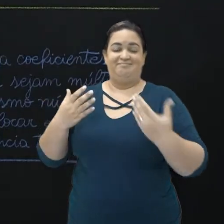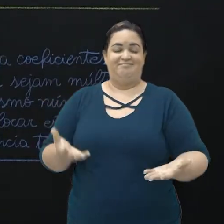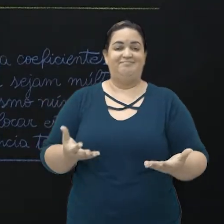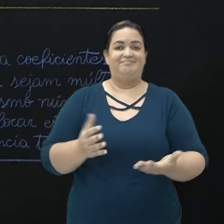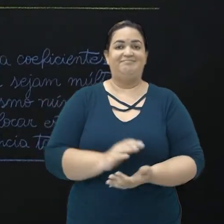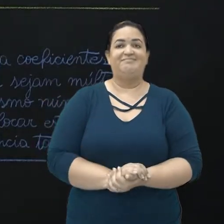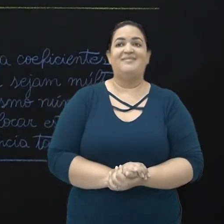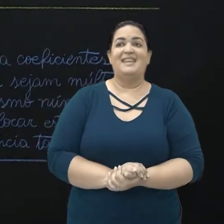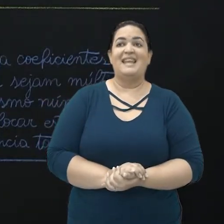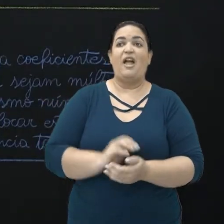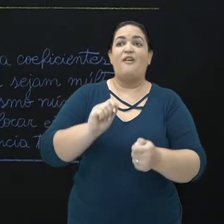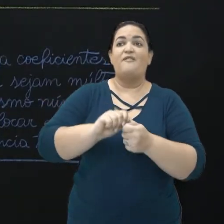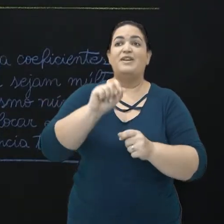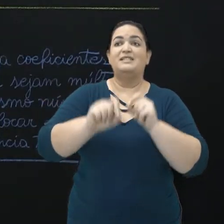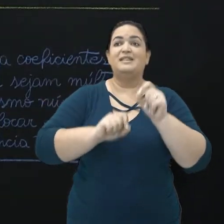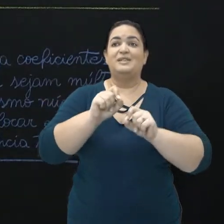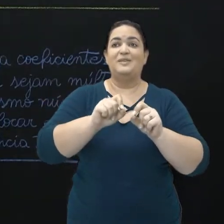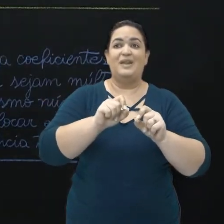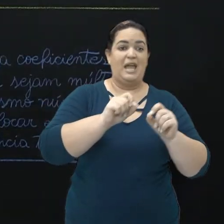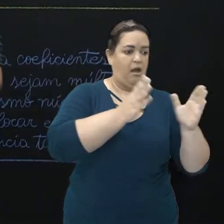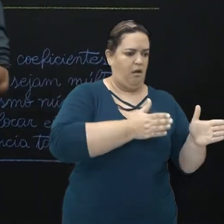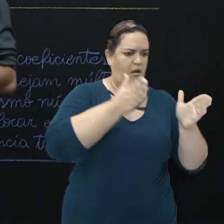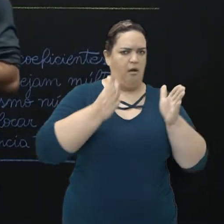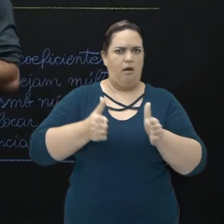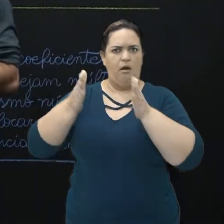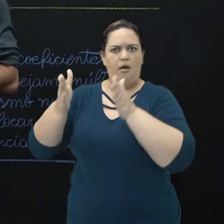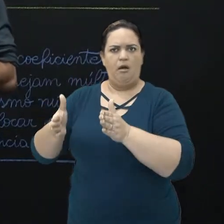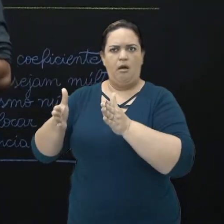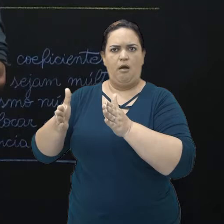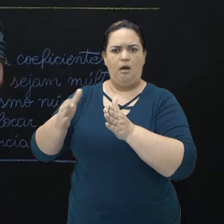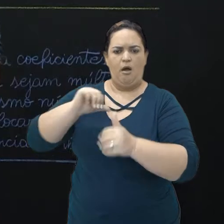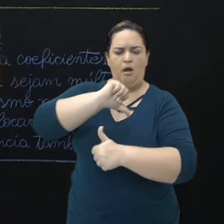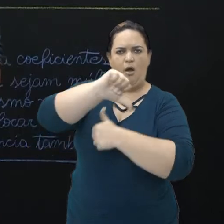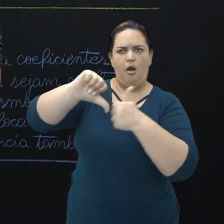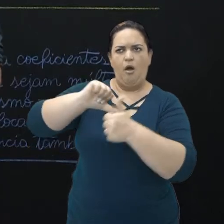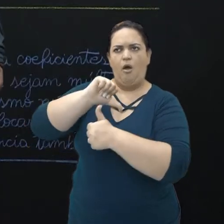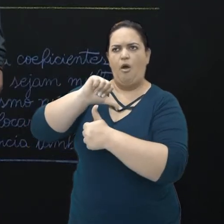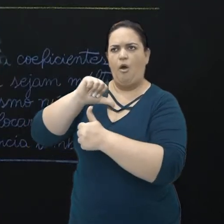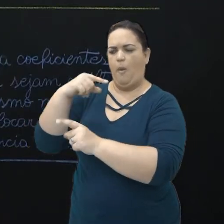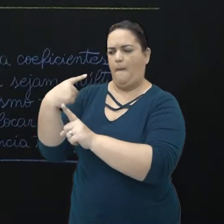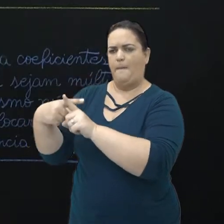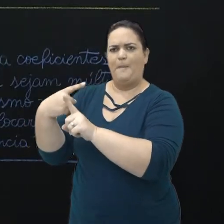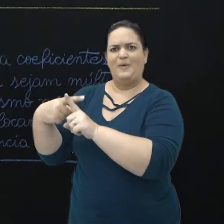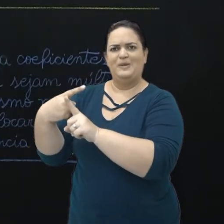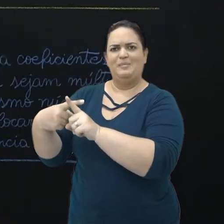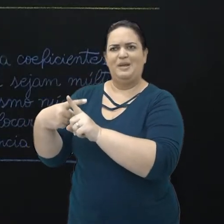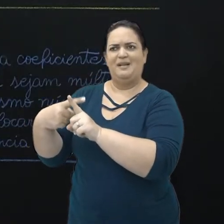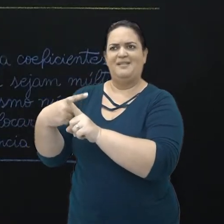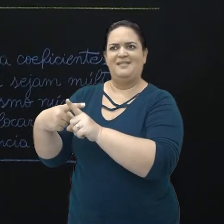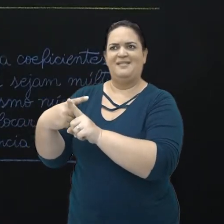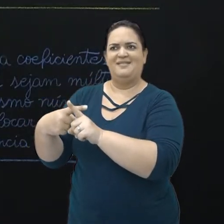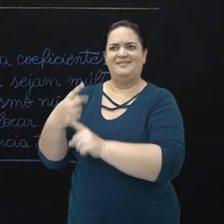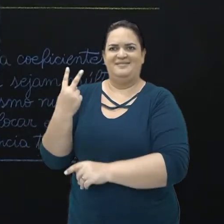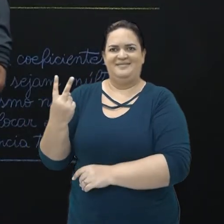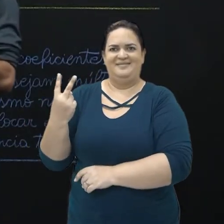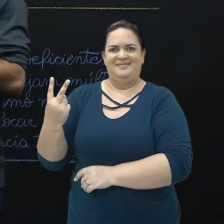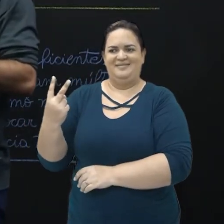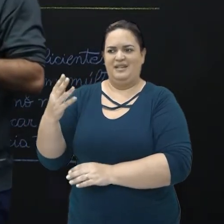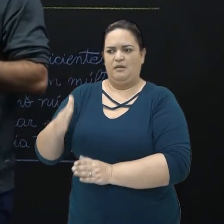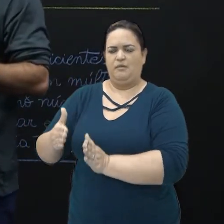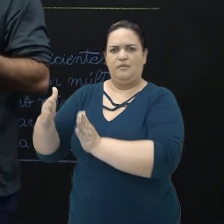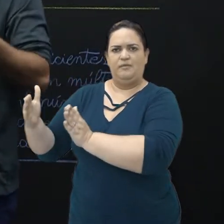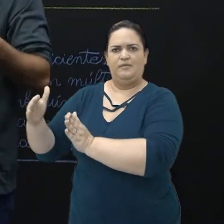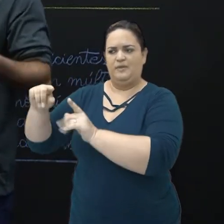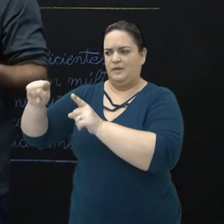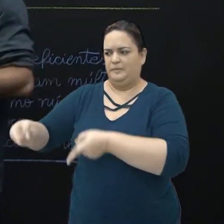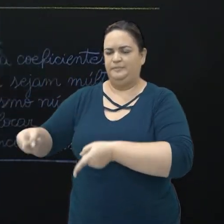Portanto, transformando essa expressão algébrica numa multiplicação de dois fatores, utilizando a fatoração do